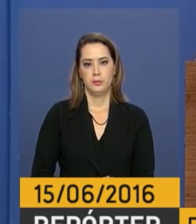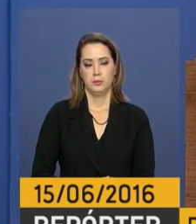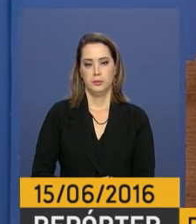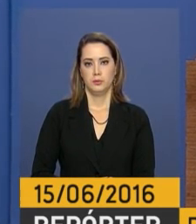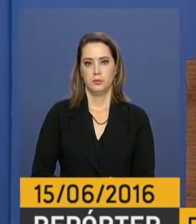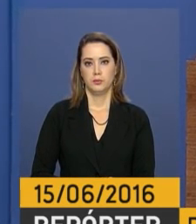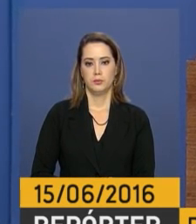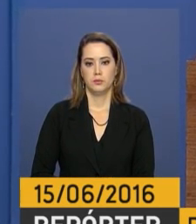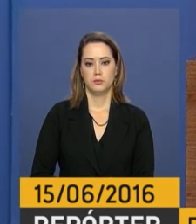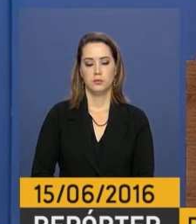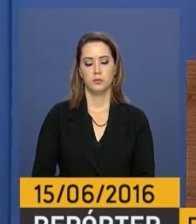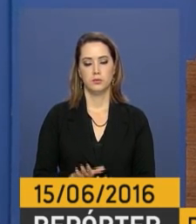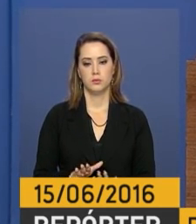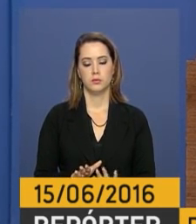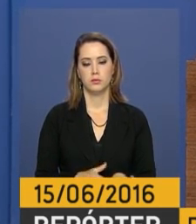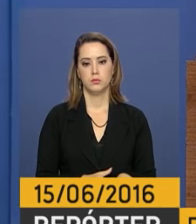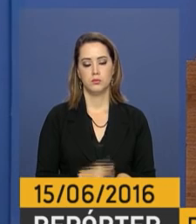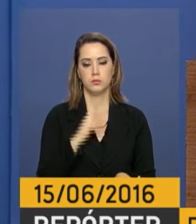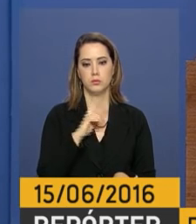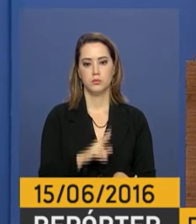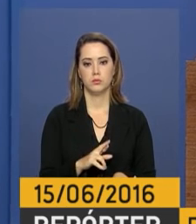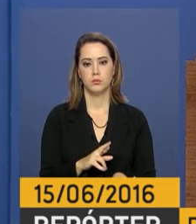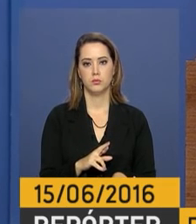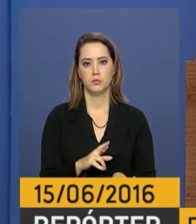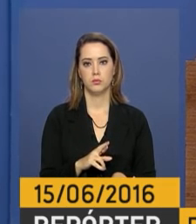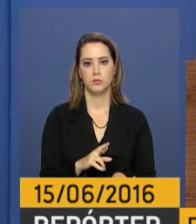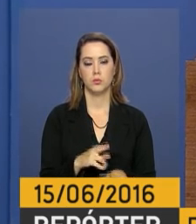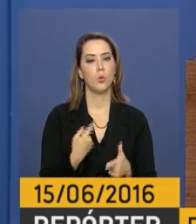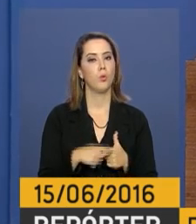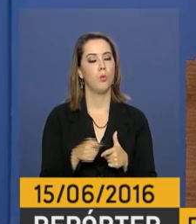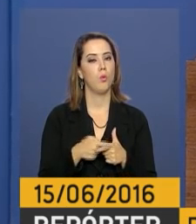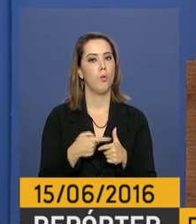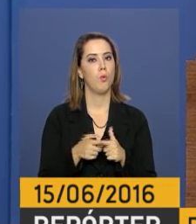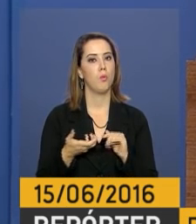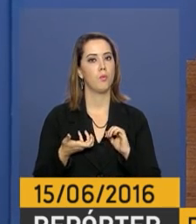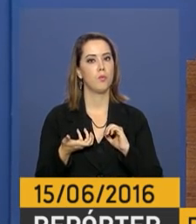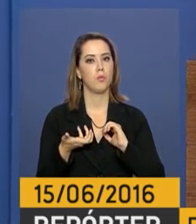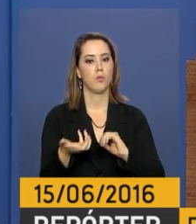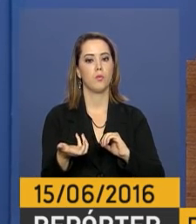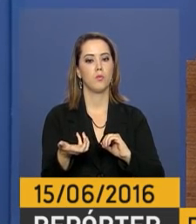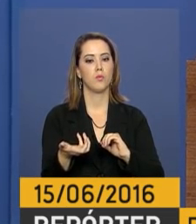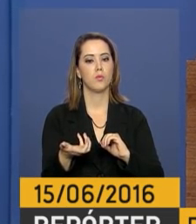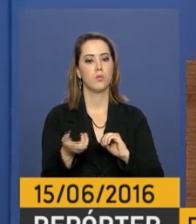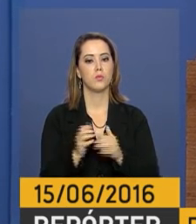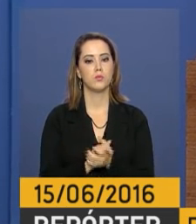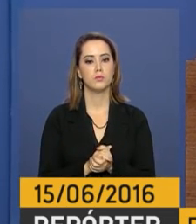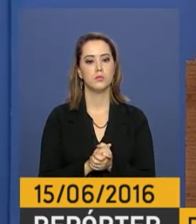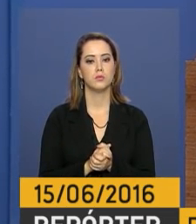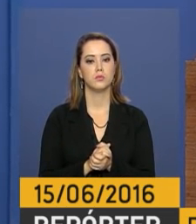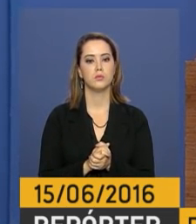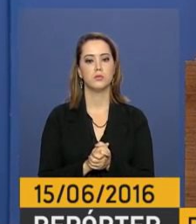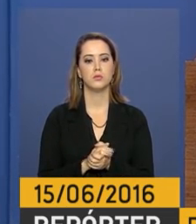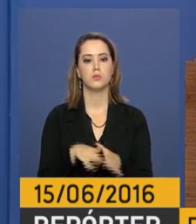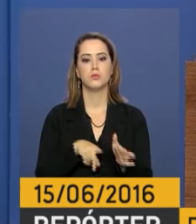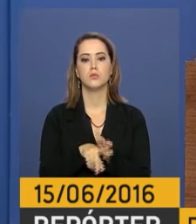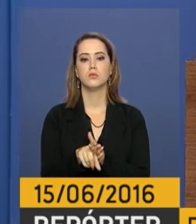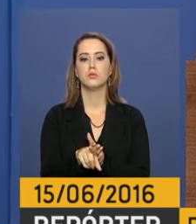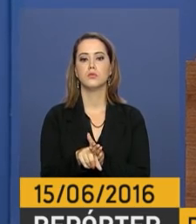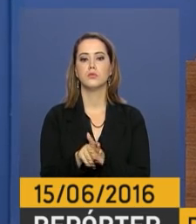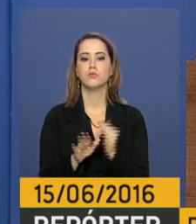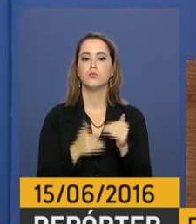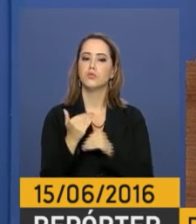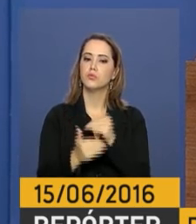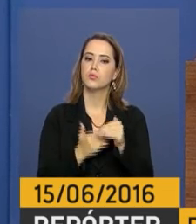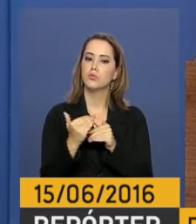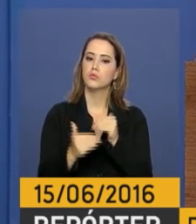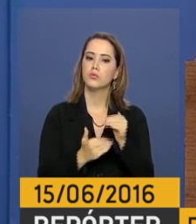Ah, a a questão do da do problema no Congresso do quê? Em relação a a ao avanço desse processo